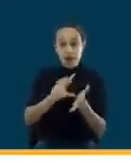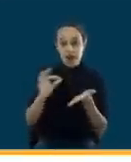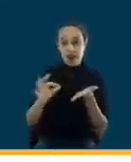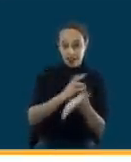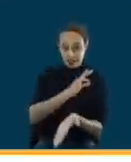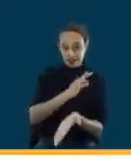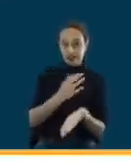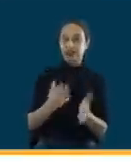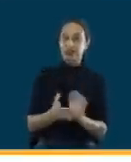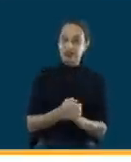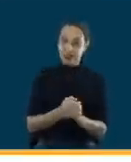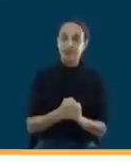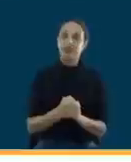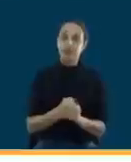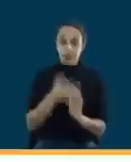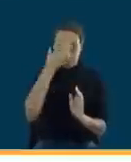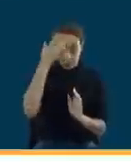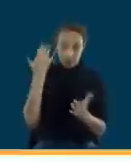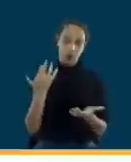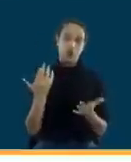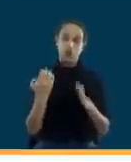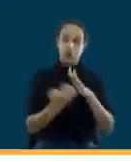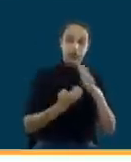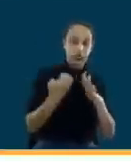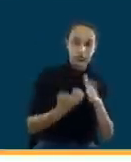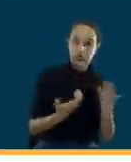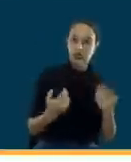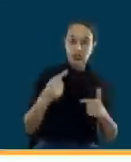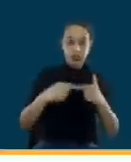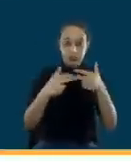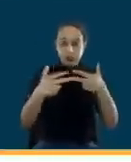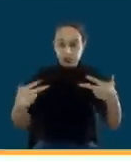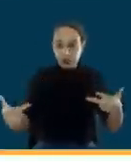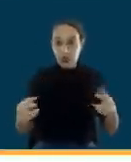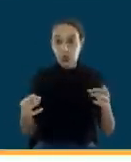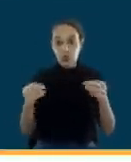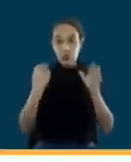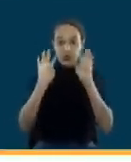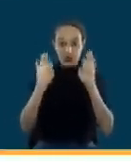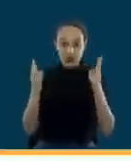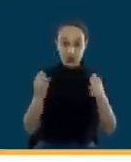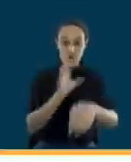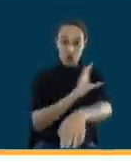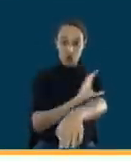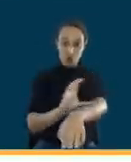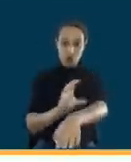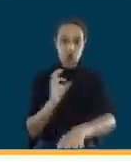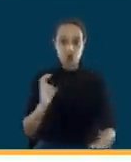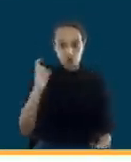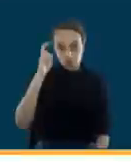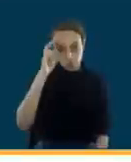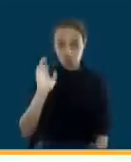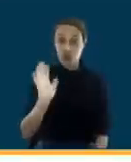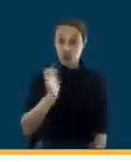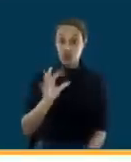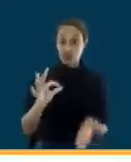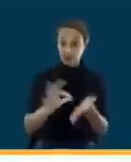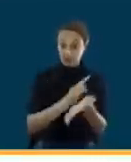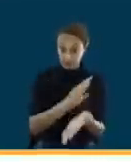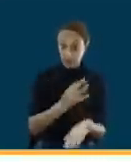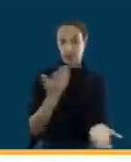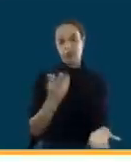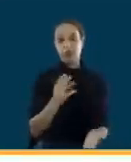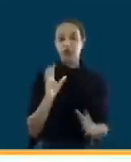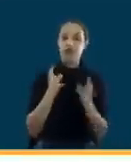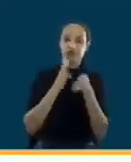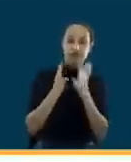enfim, entidades e equipamentos culturais, já estamos cadastrando através das nossas redes sociais, mas temos construído junto